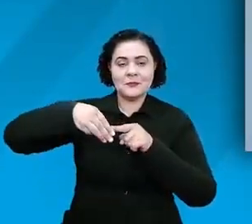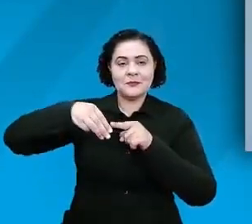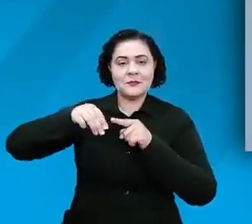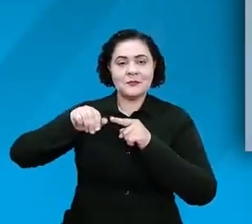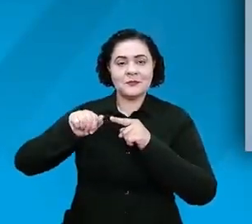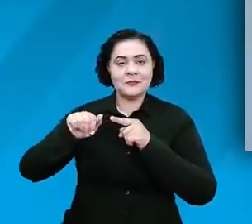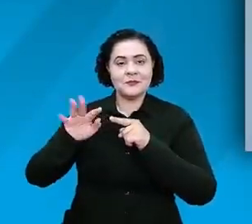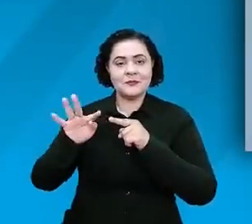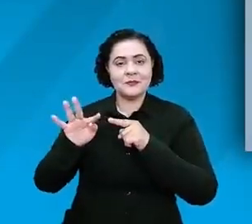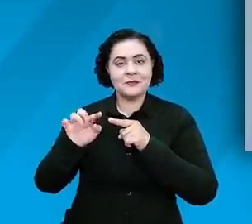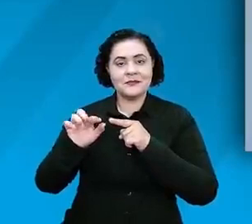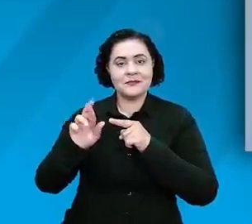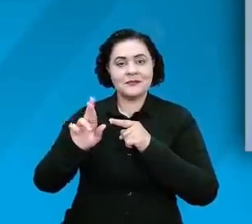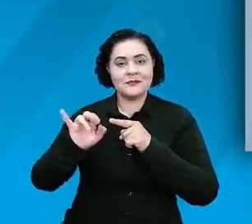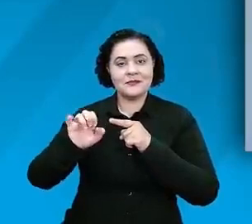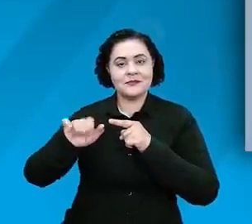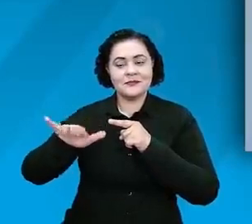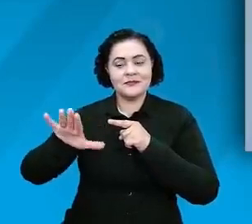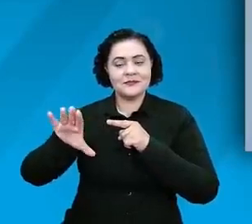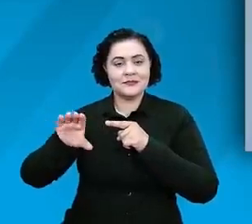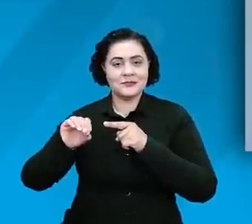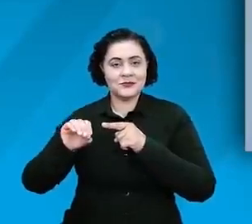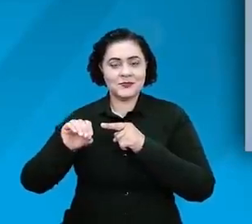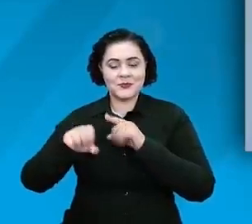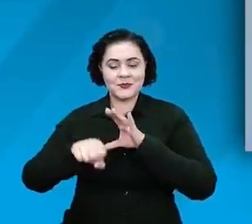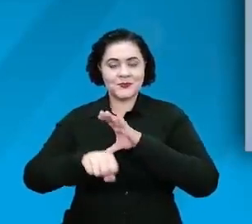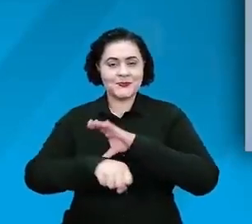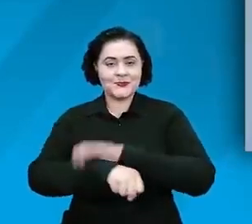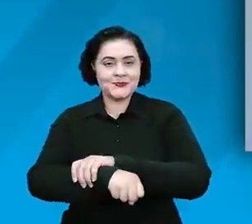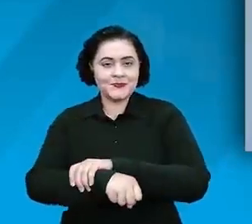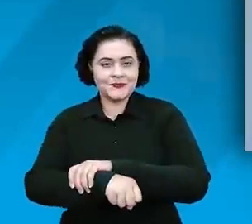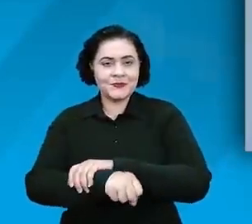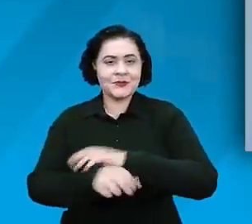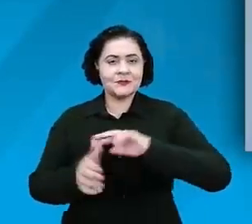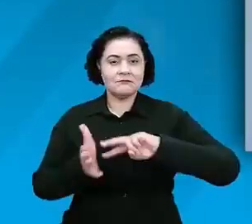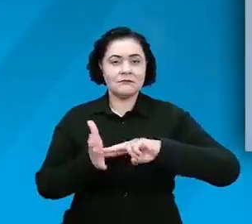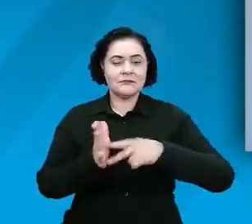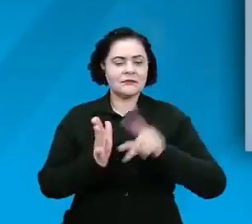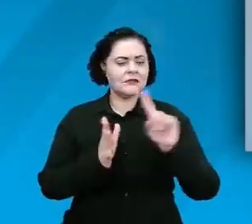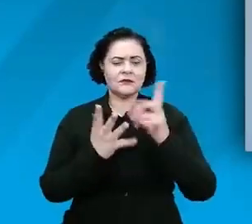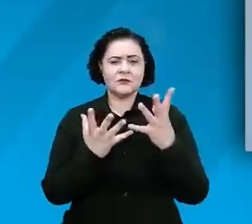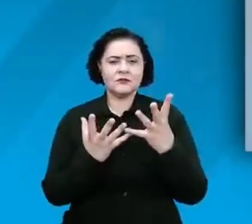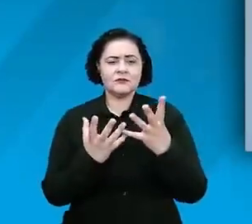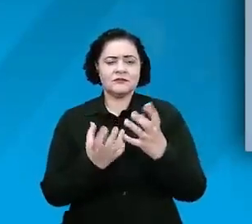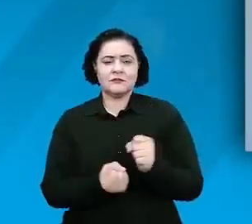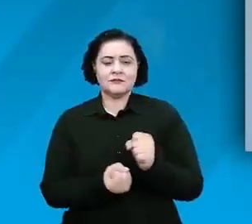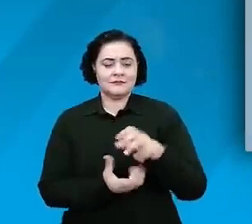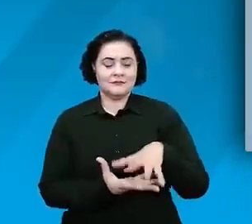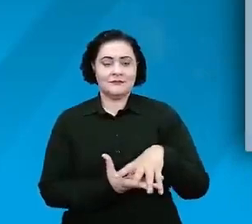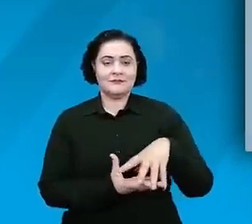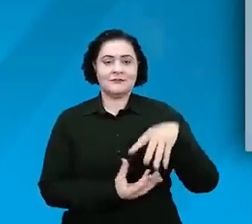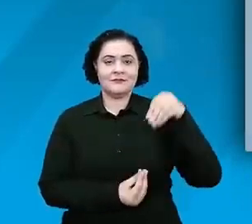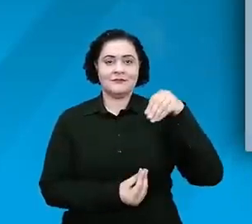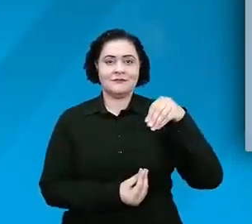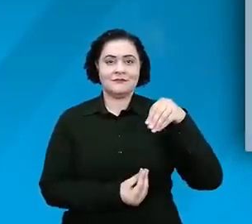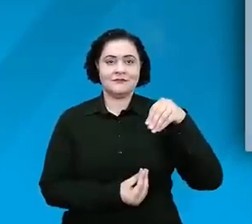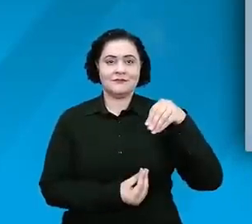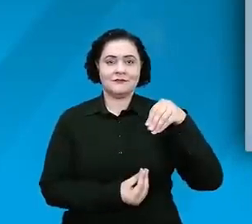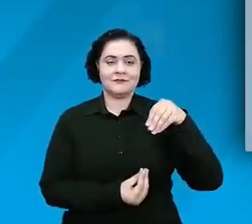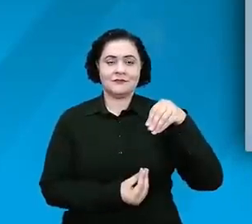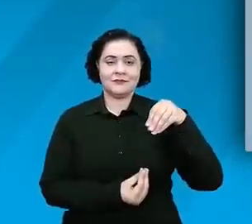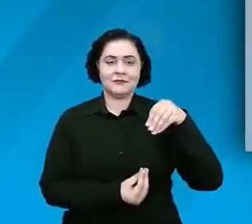materialismo, o ateísmo, a negação do espiritual. Nós